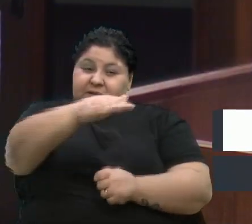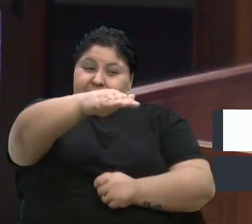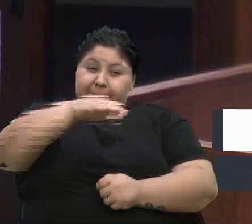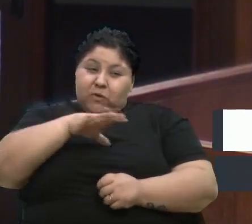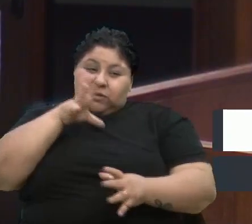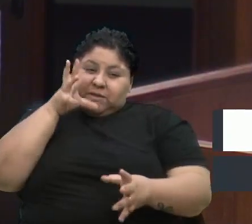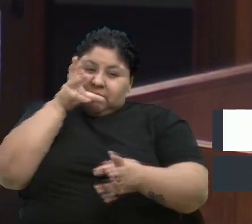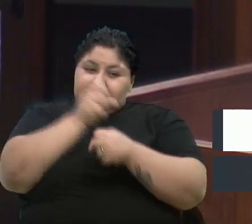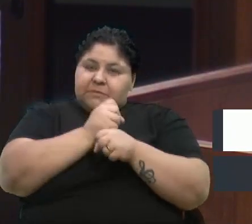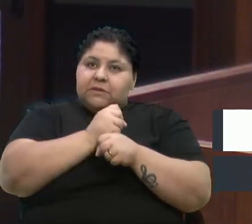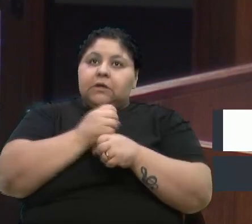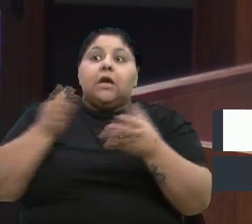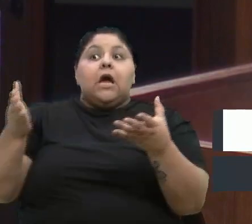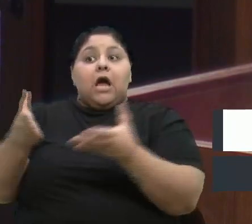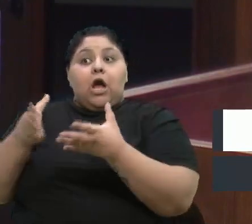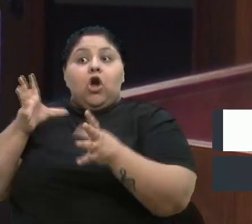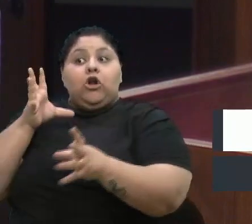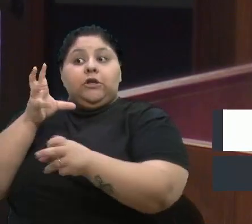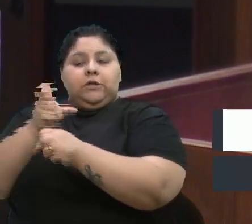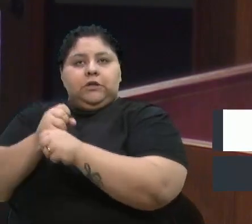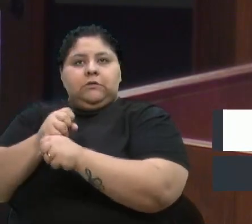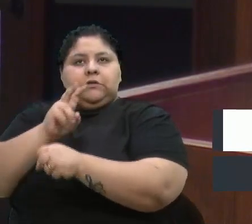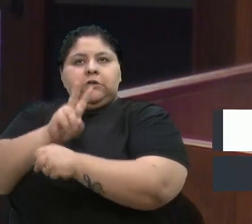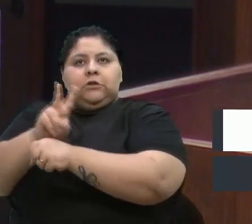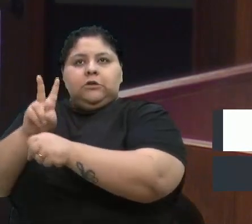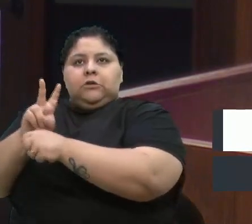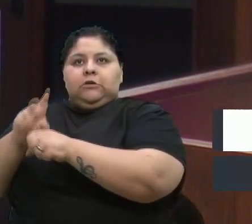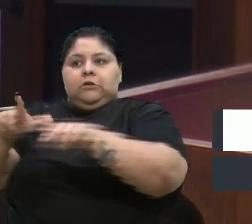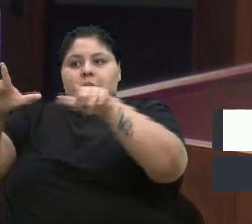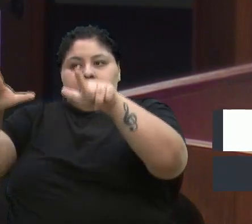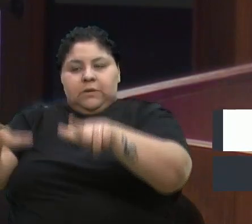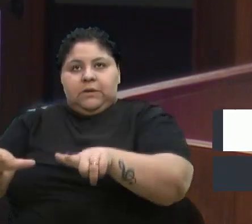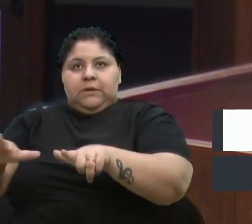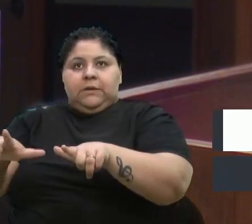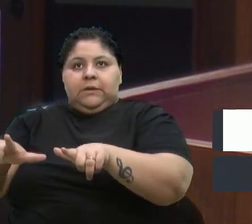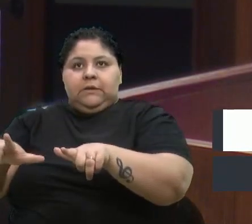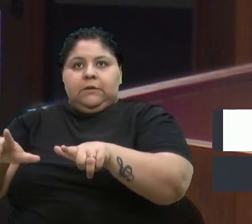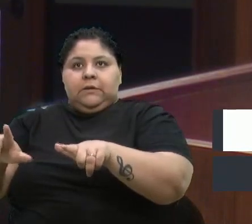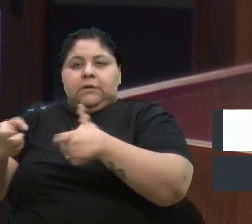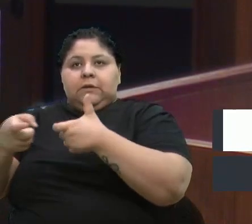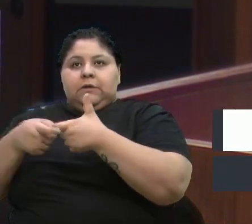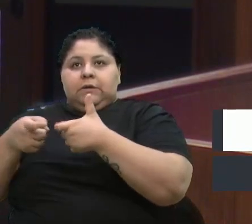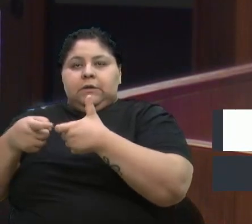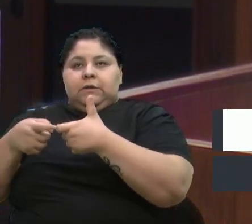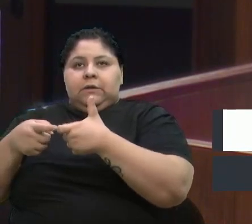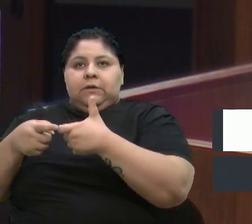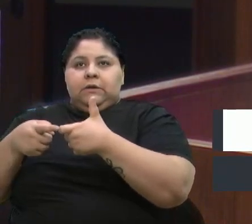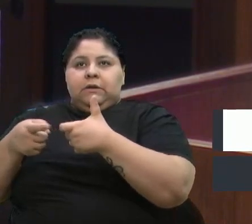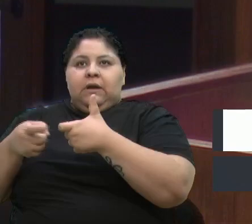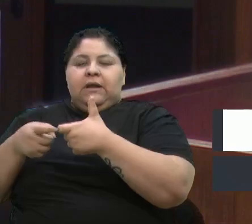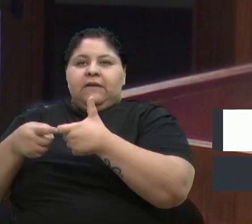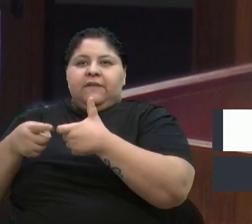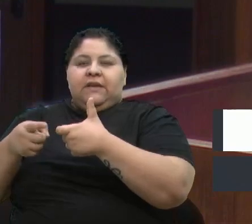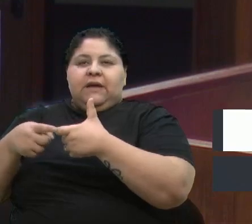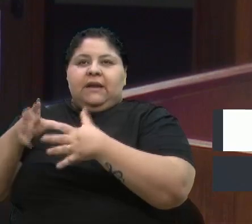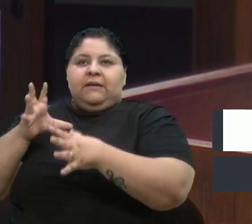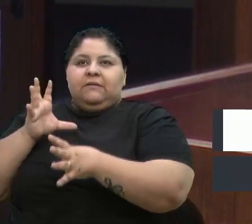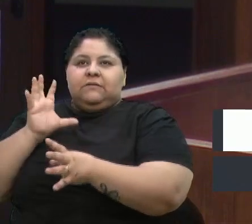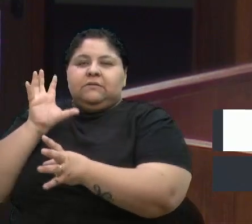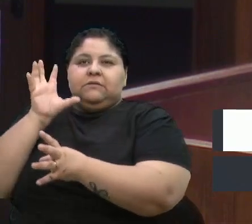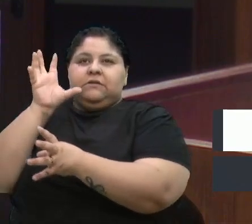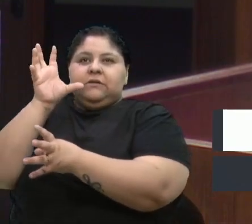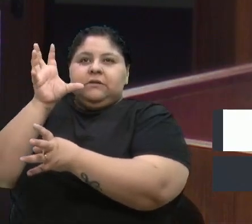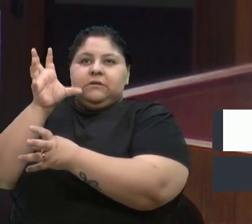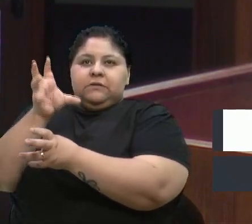animais, e agora os animais estão numa clínica veterinária tentando se recuperar. Estão extremamente debilitados, anoréxicos,